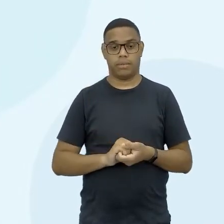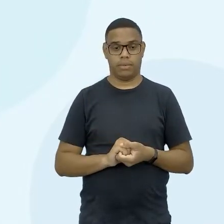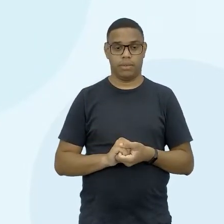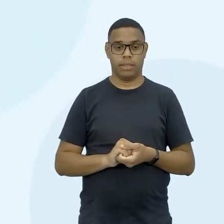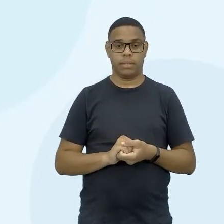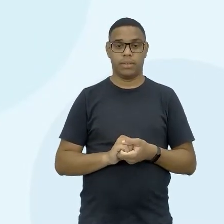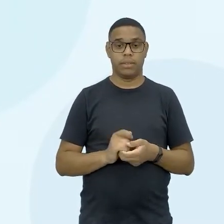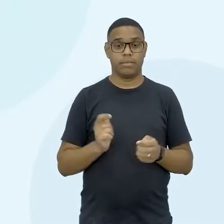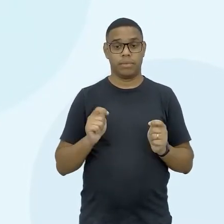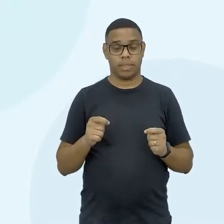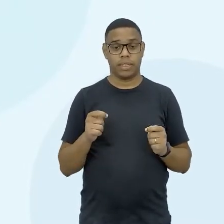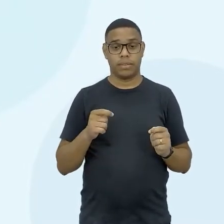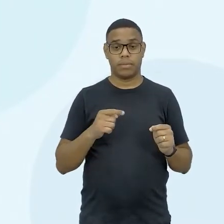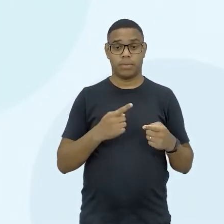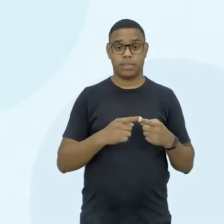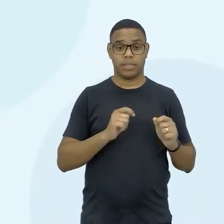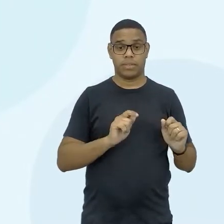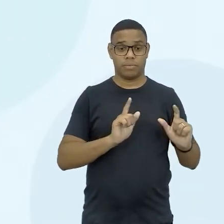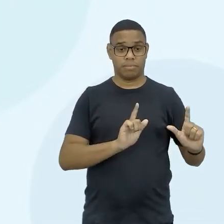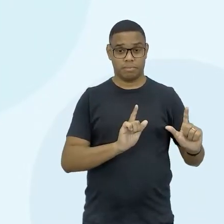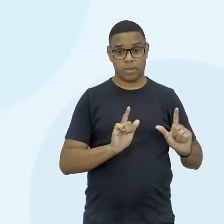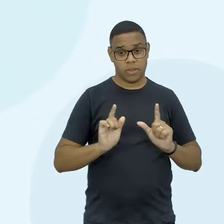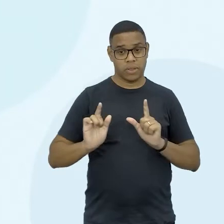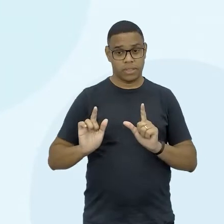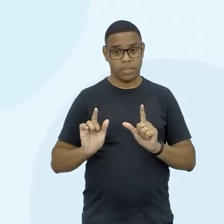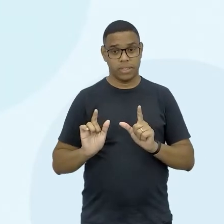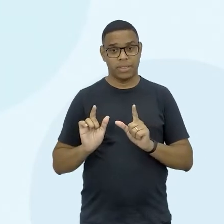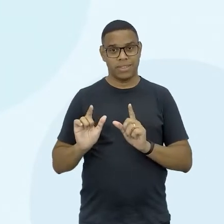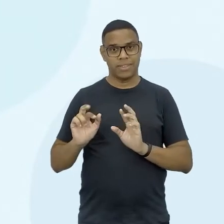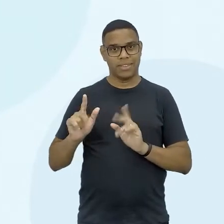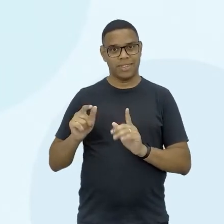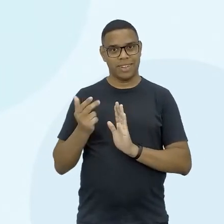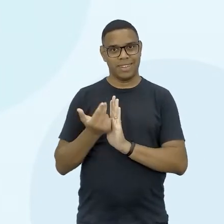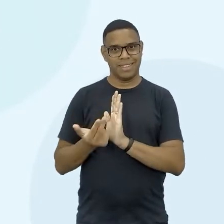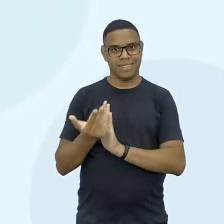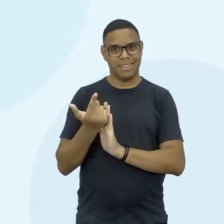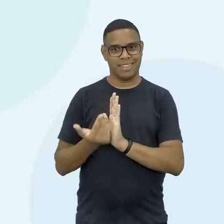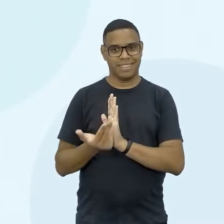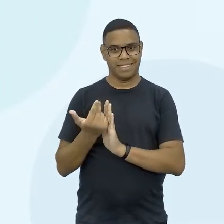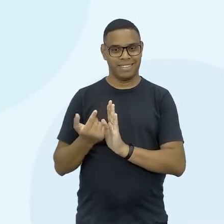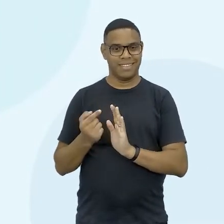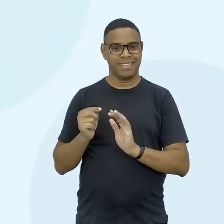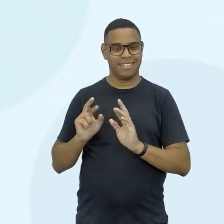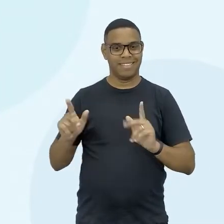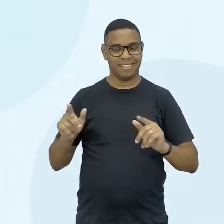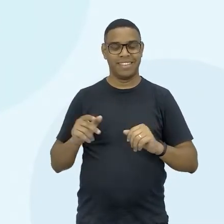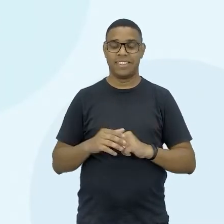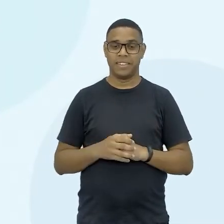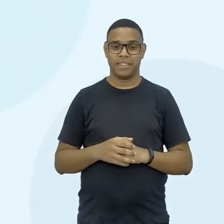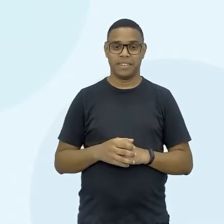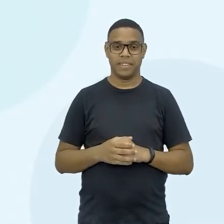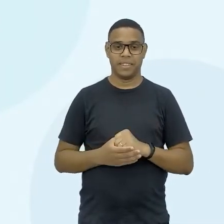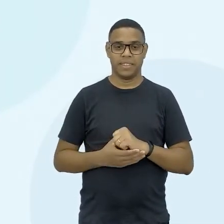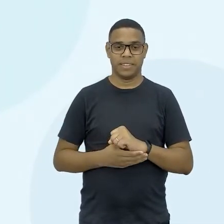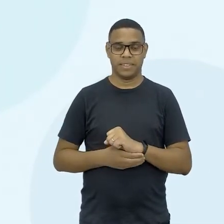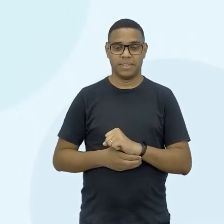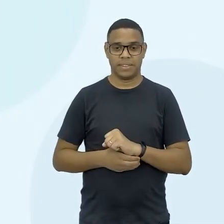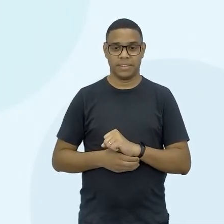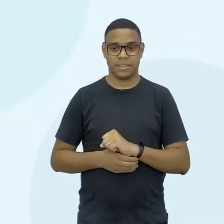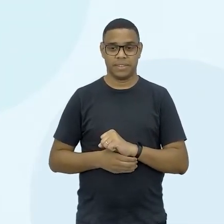daria para ser... É que aqui eles colocaram um elemento diferenciado aqui, né? Tá, né? A Mona